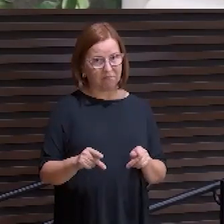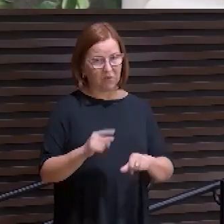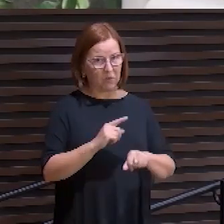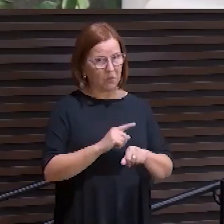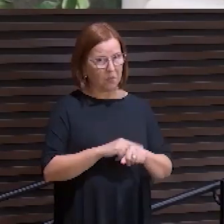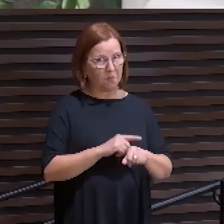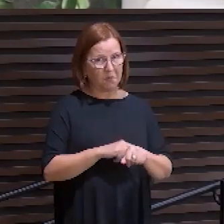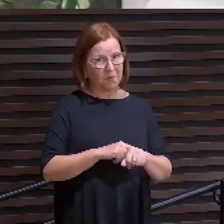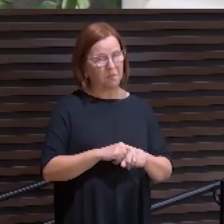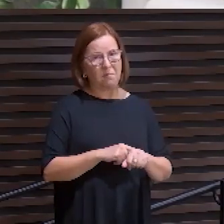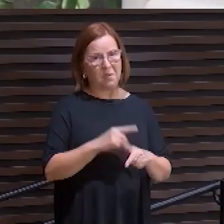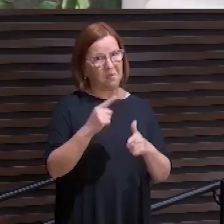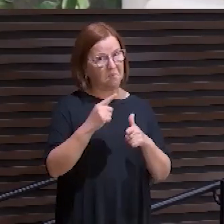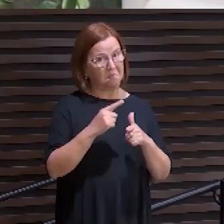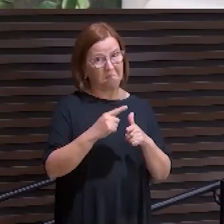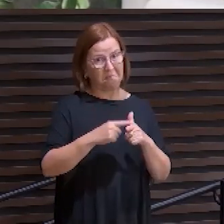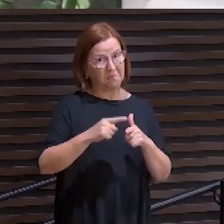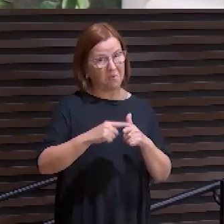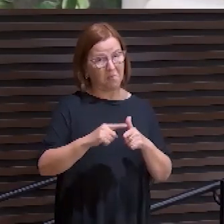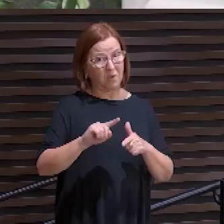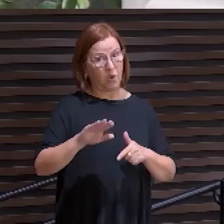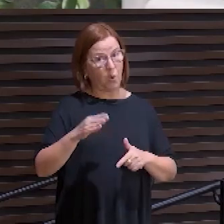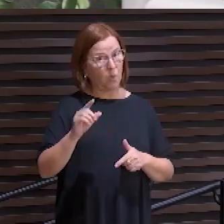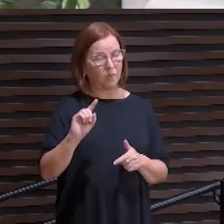vida familiar.